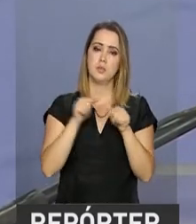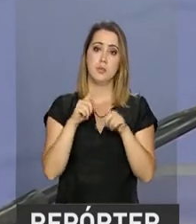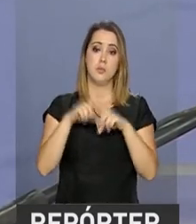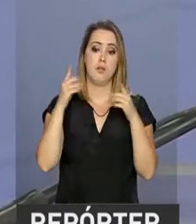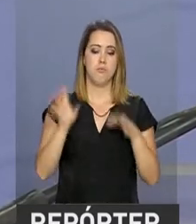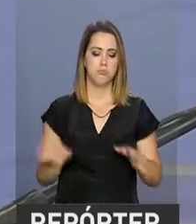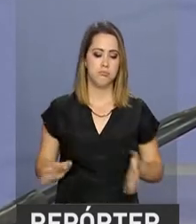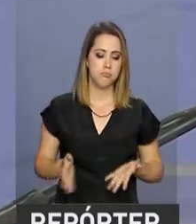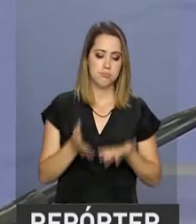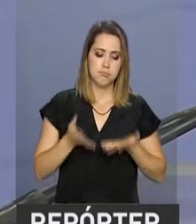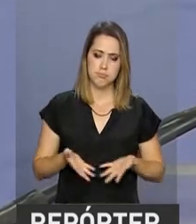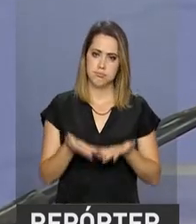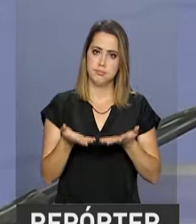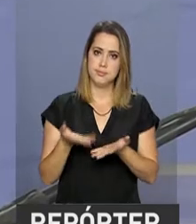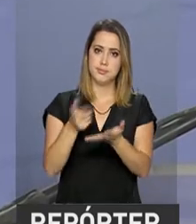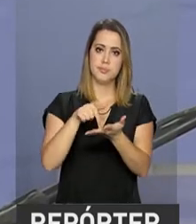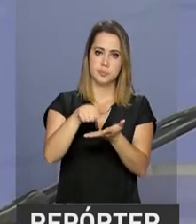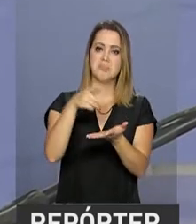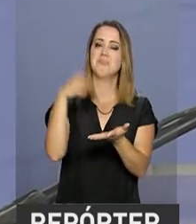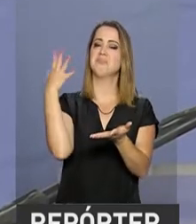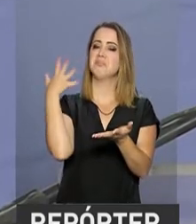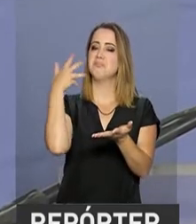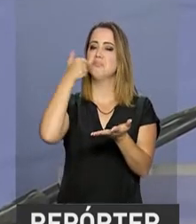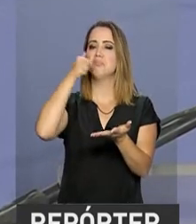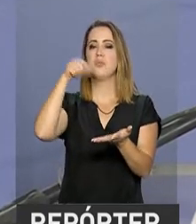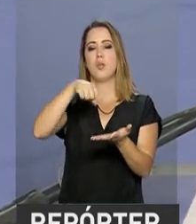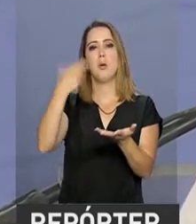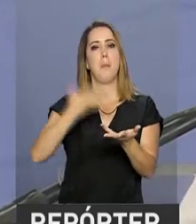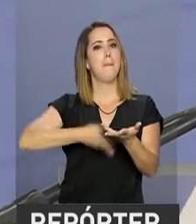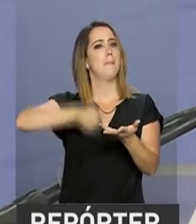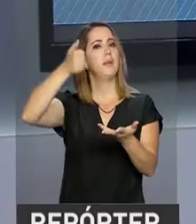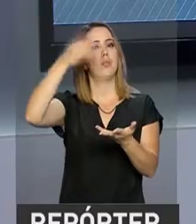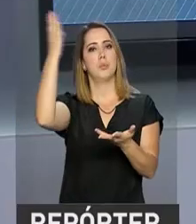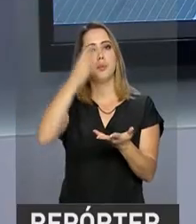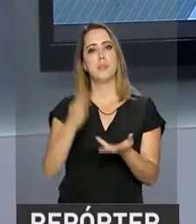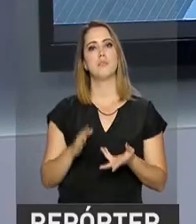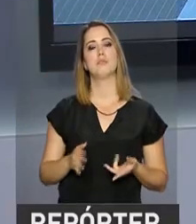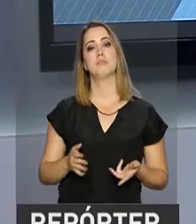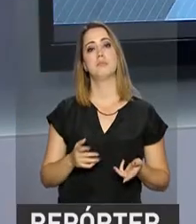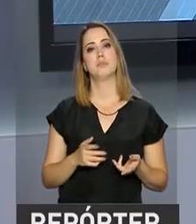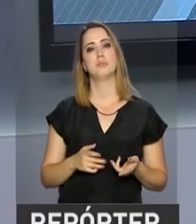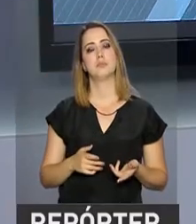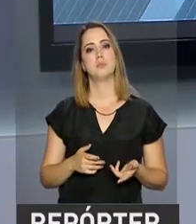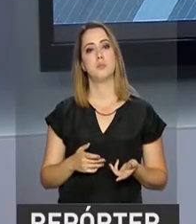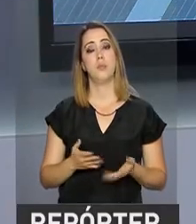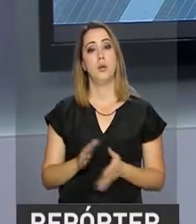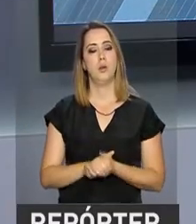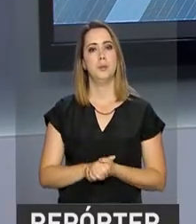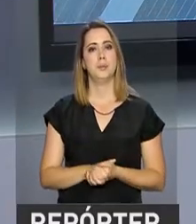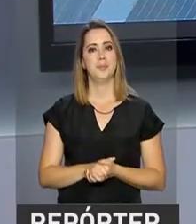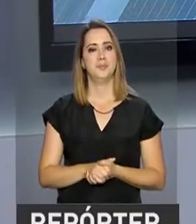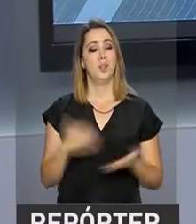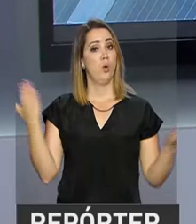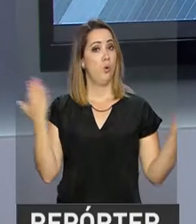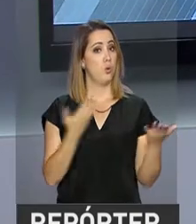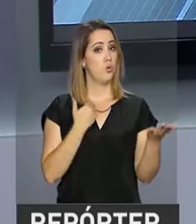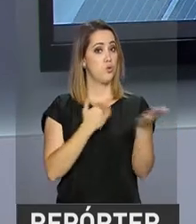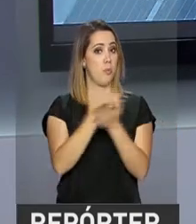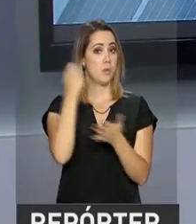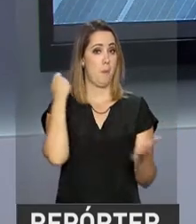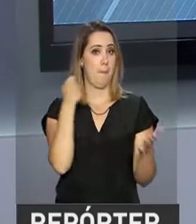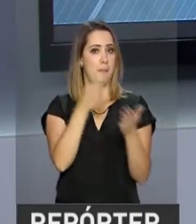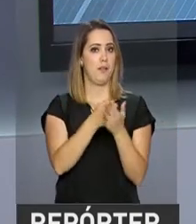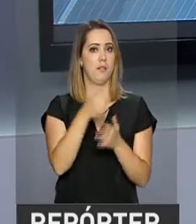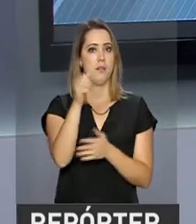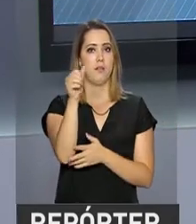dando uma produtividade extraordinária ao estado brasileiro que começou hoje o pagamento do abono salarial ano